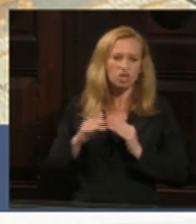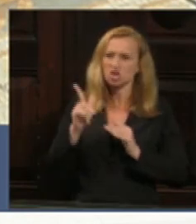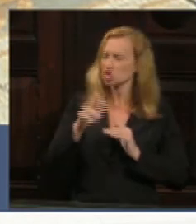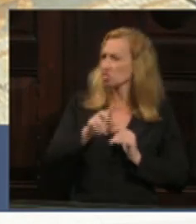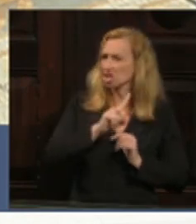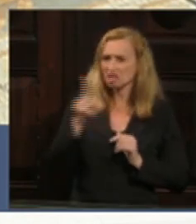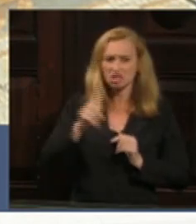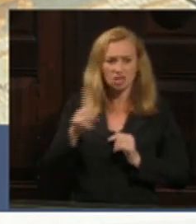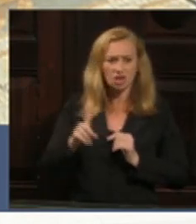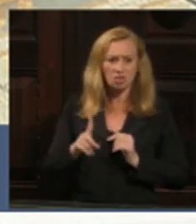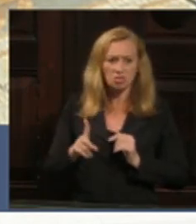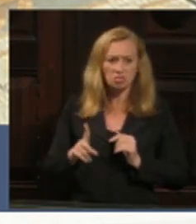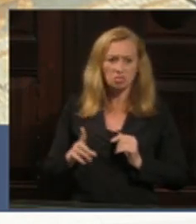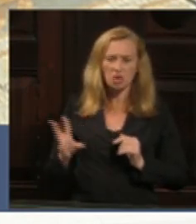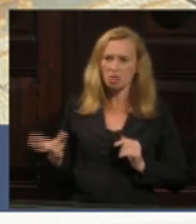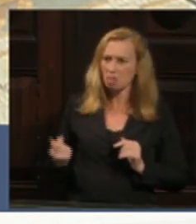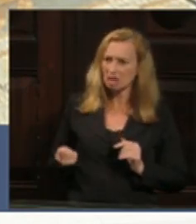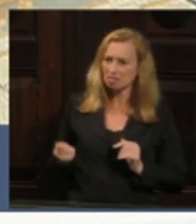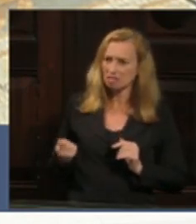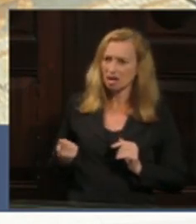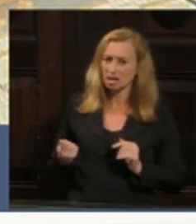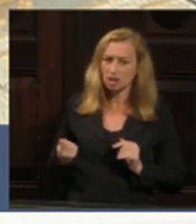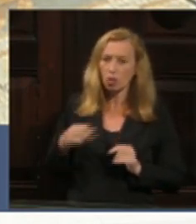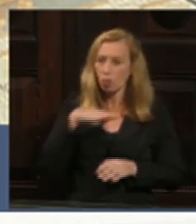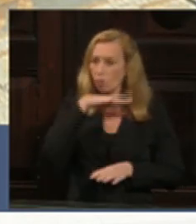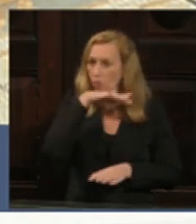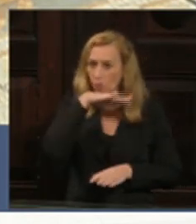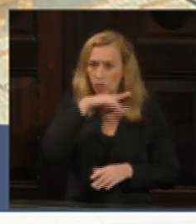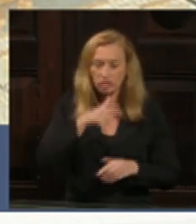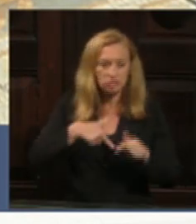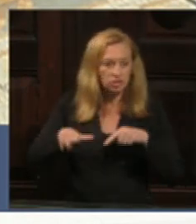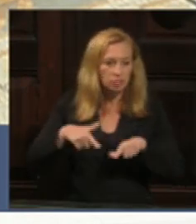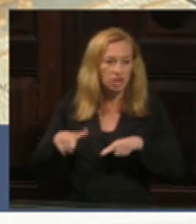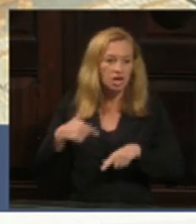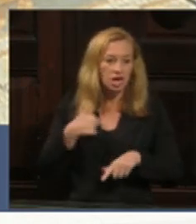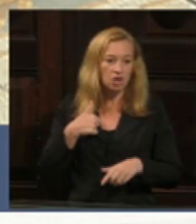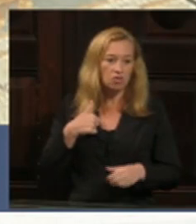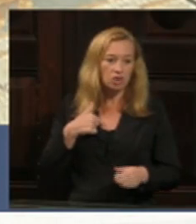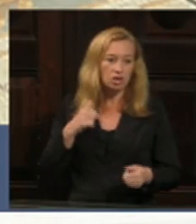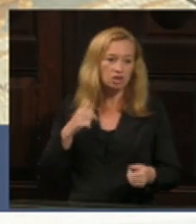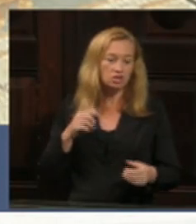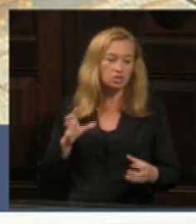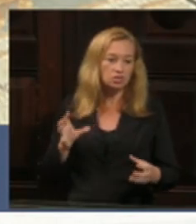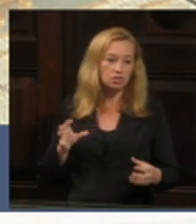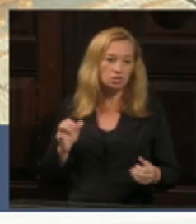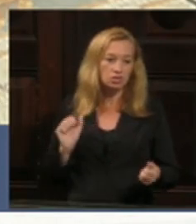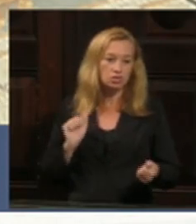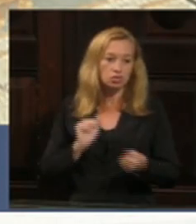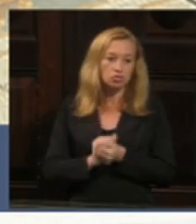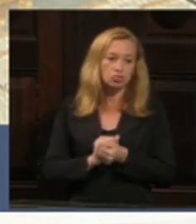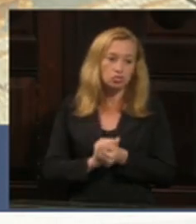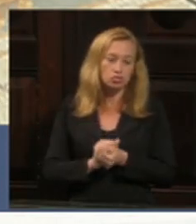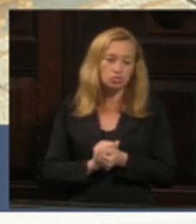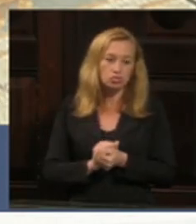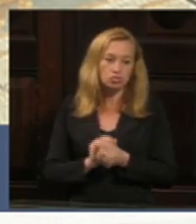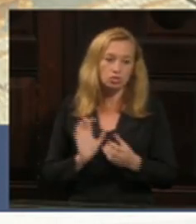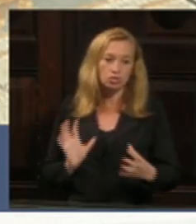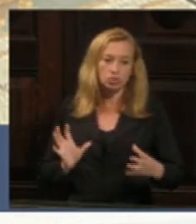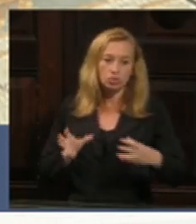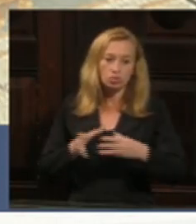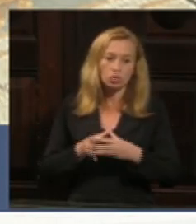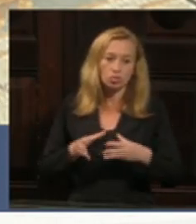A péssima qualidade de serviço. Eu que faço parte da Comissão de Minas e Energias aqui da nossa casa, da